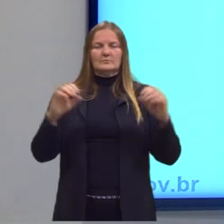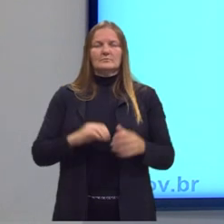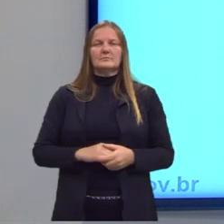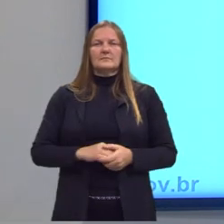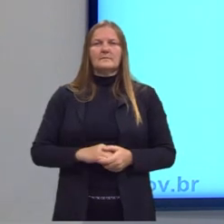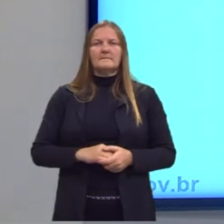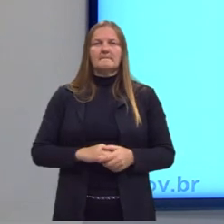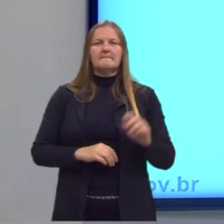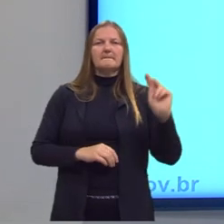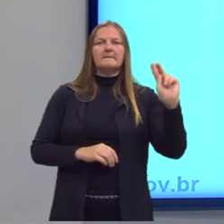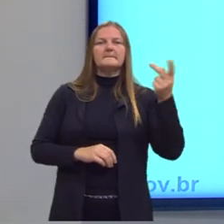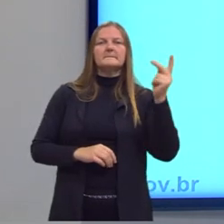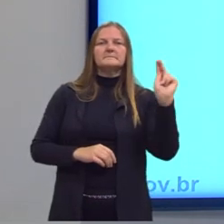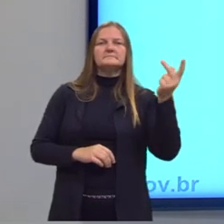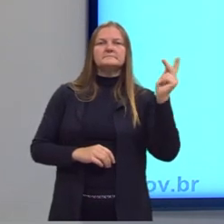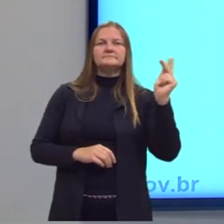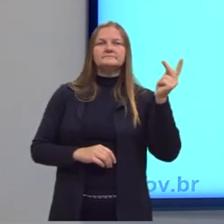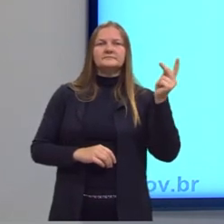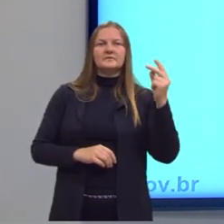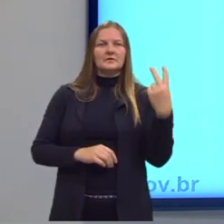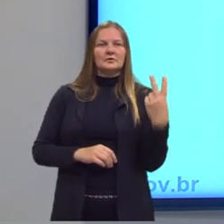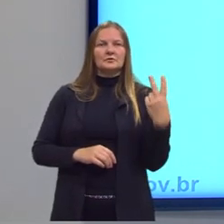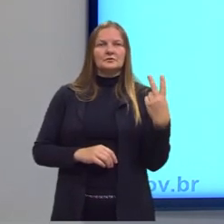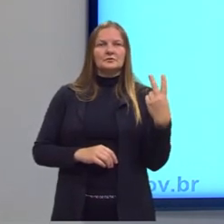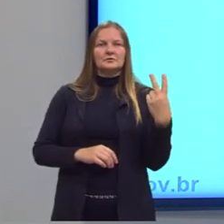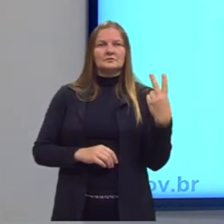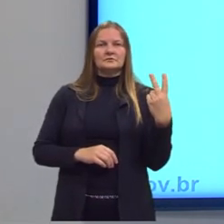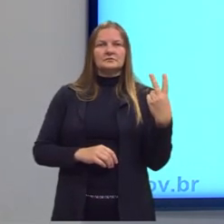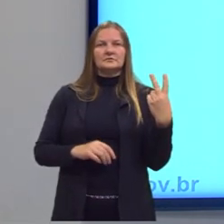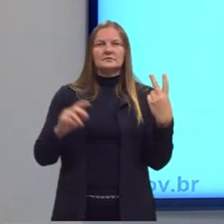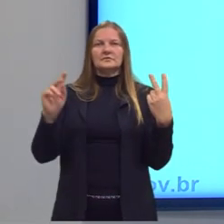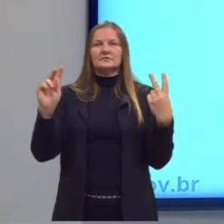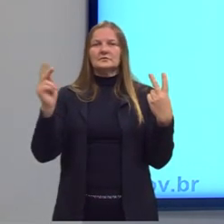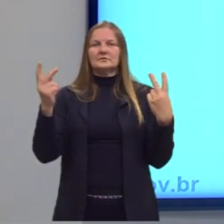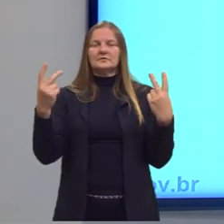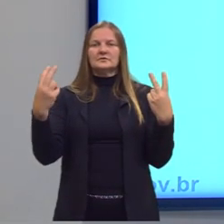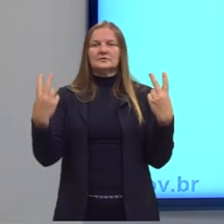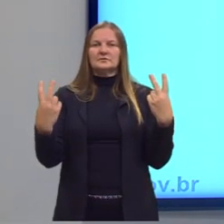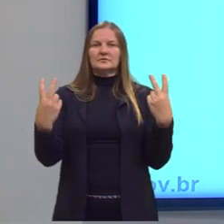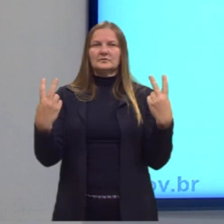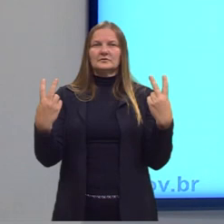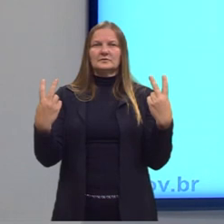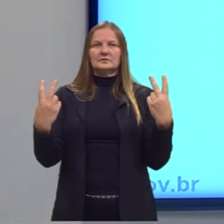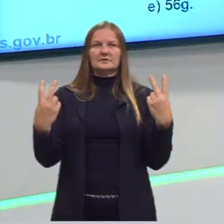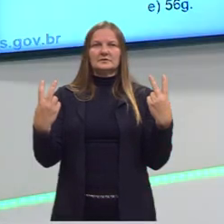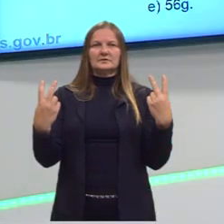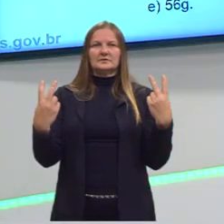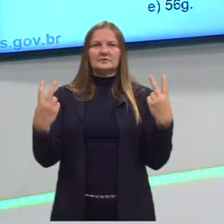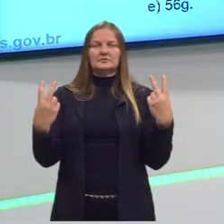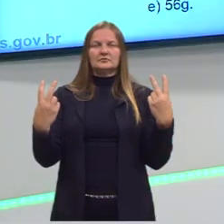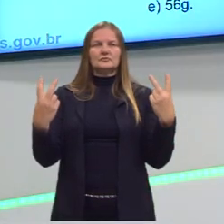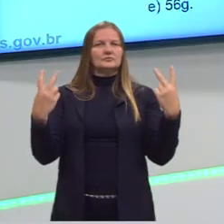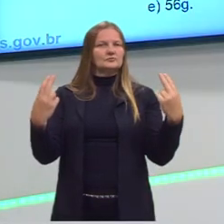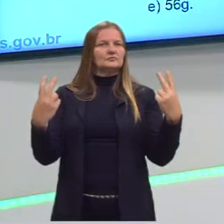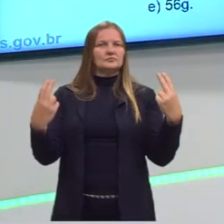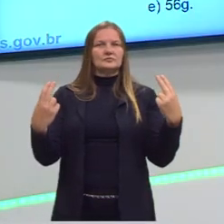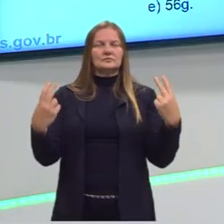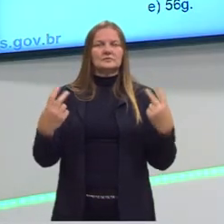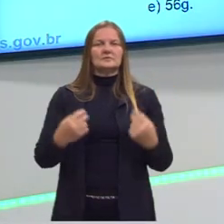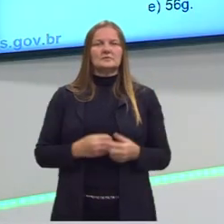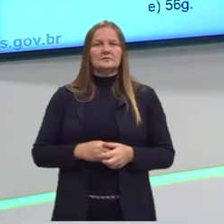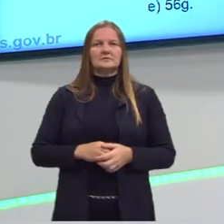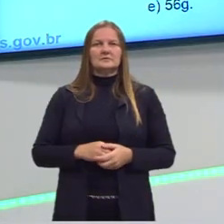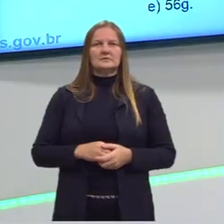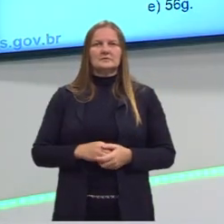aí o hidrogênio tenho dois hidrogênio tem dois hidrogênios aqui dois vezes